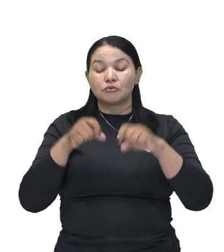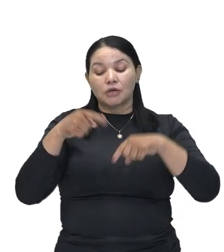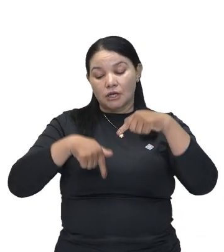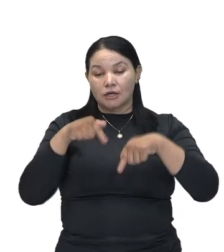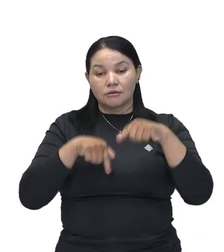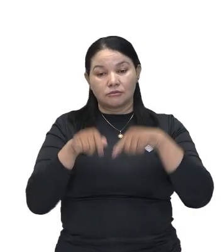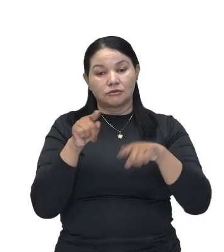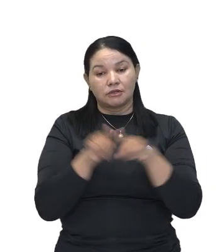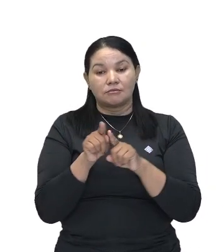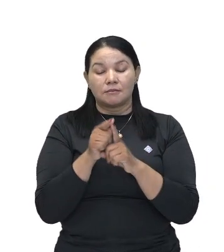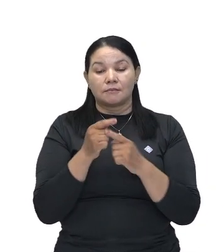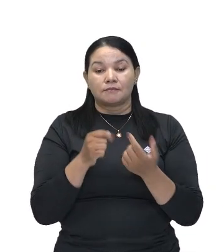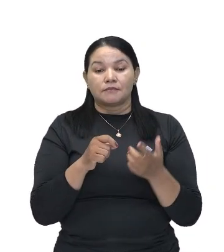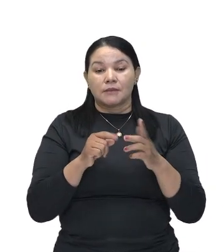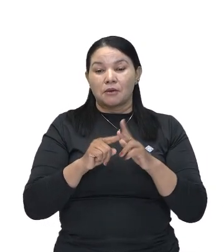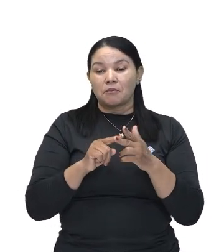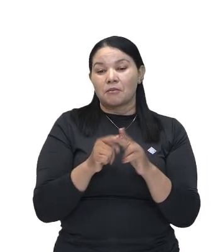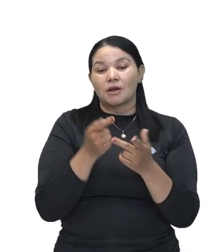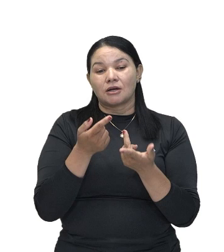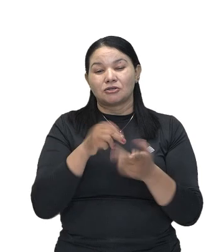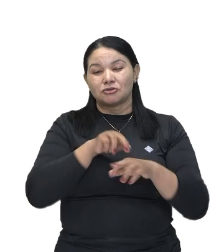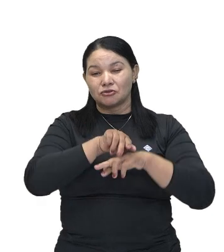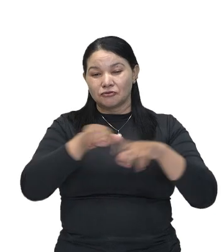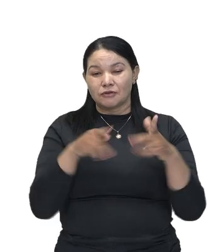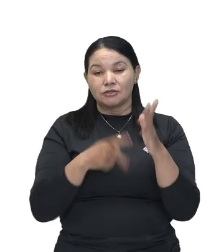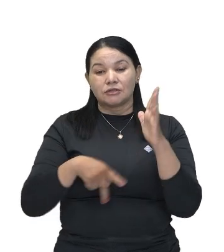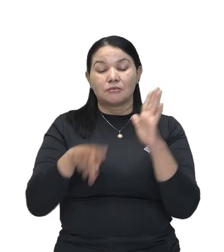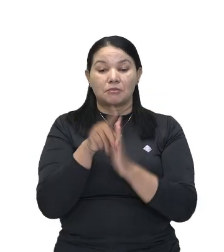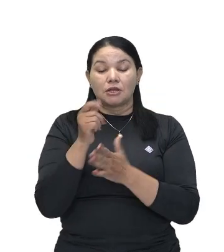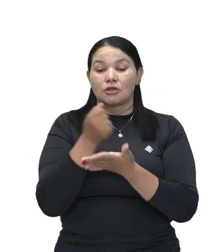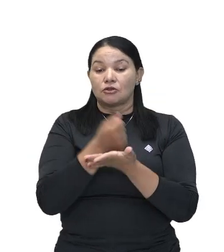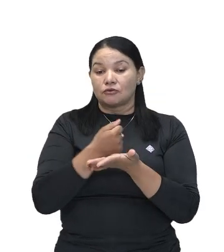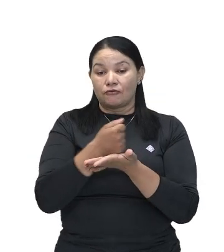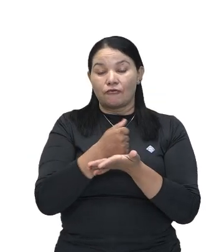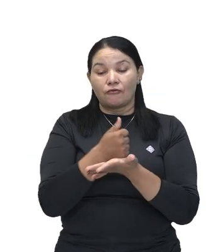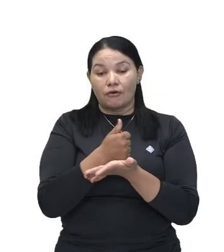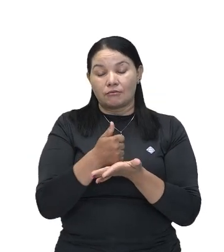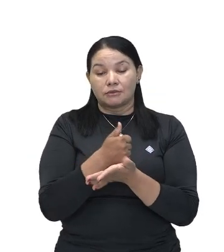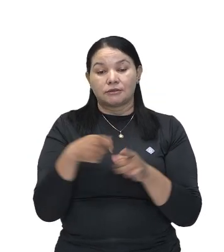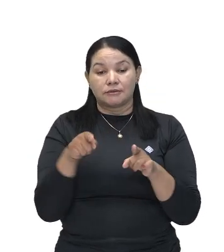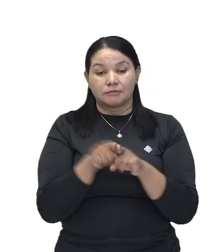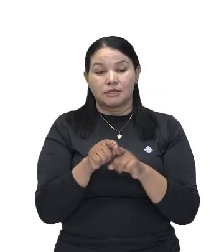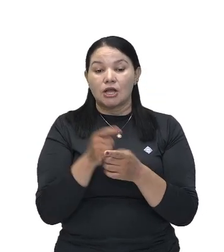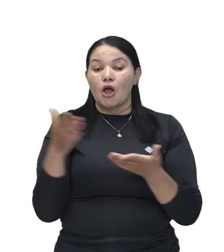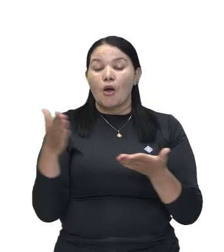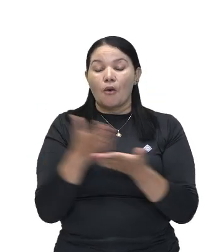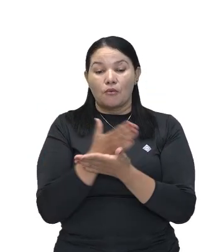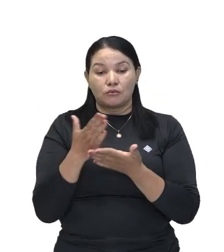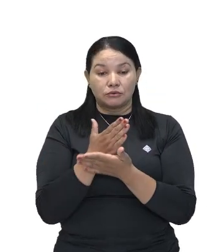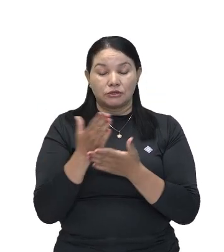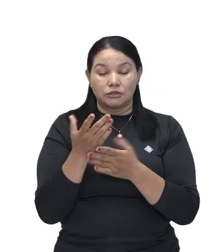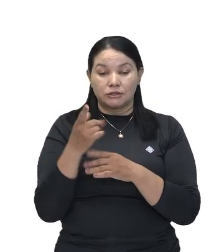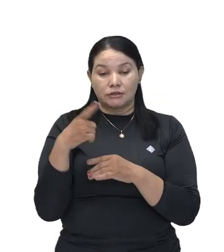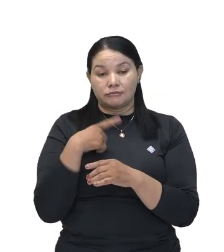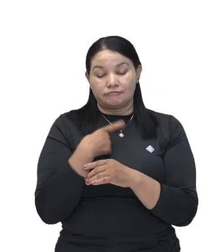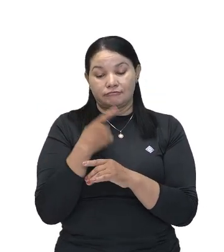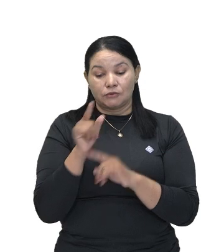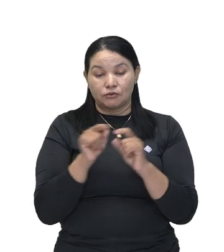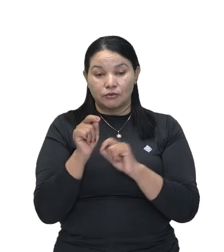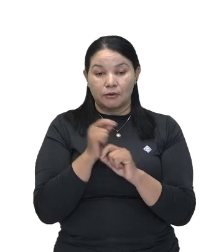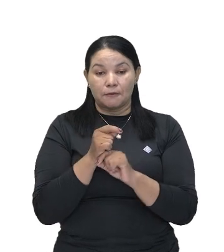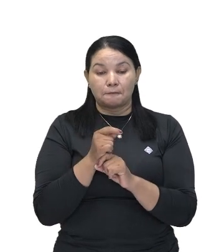máquinas e equipamentos e produtos farmacêuticos. Em relação aos recursos naturais, a Argentina, né, tem no